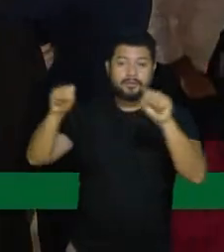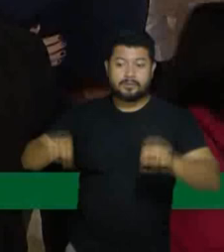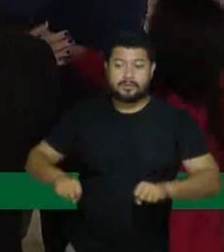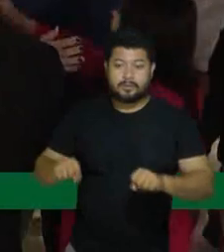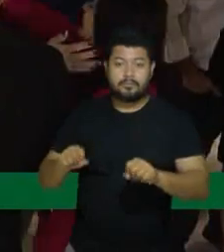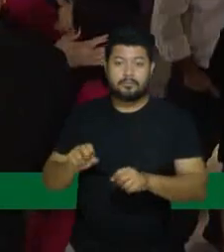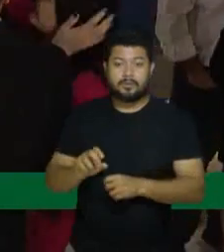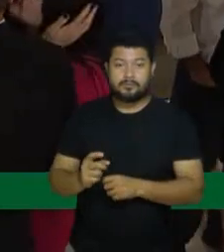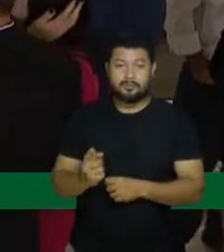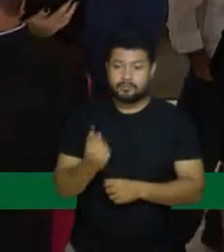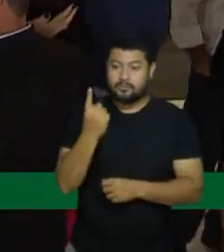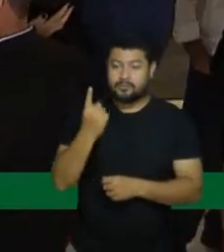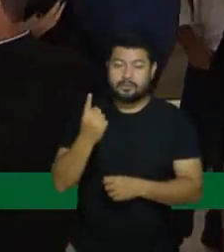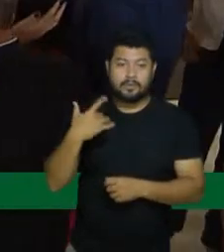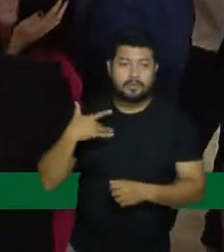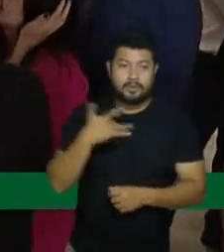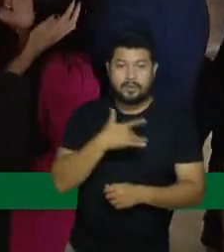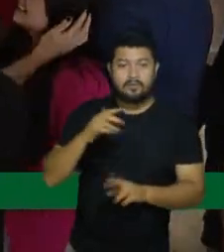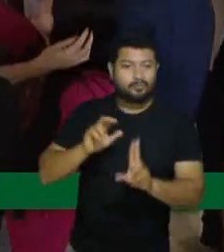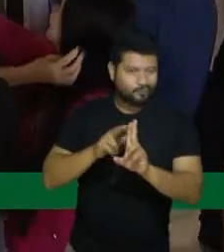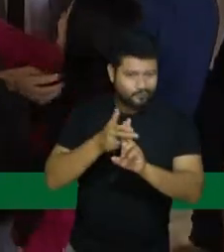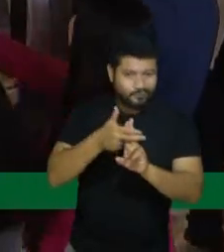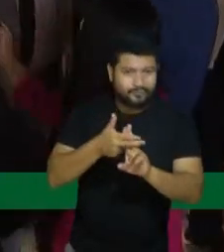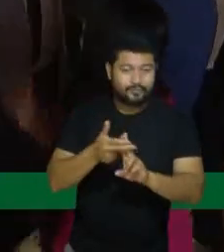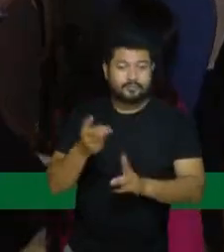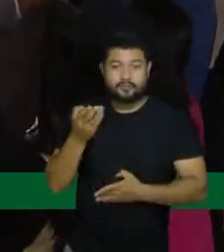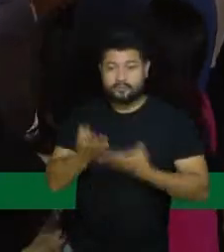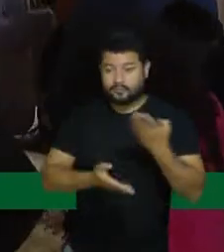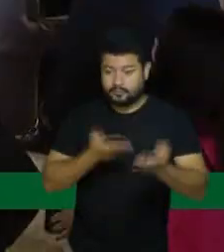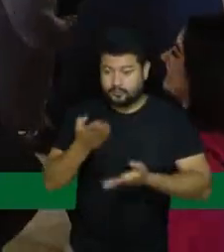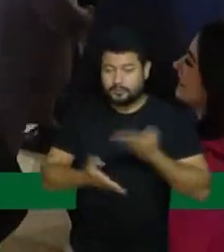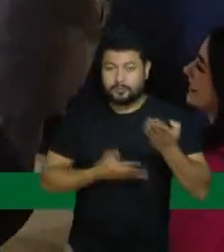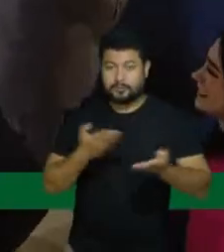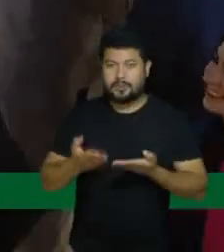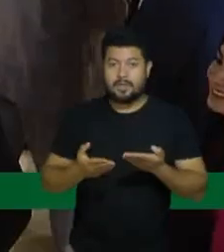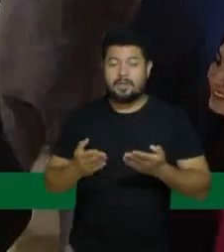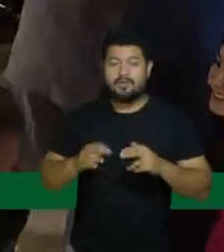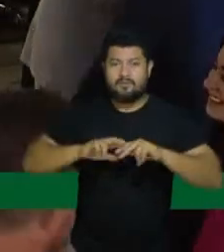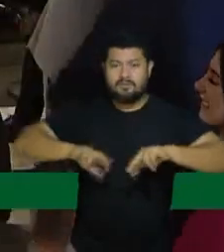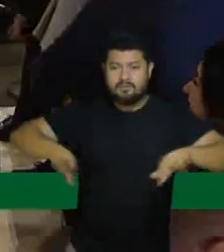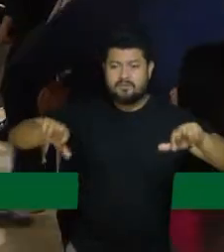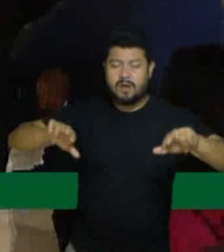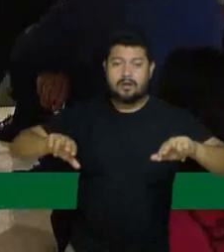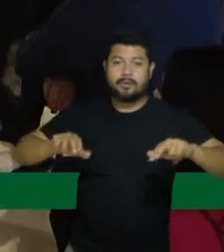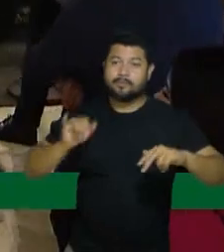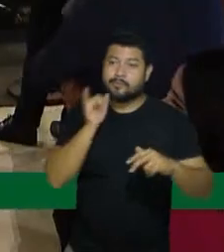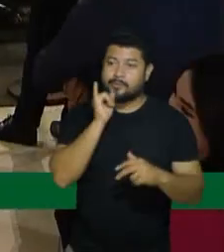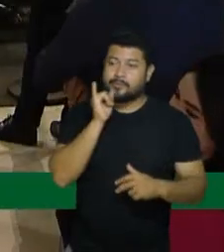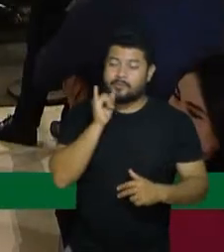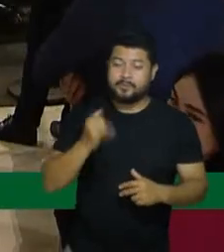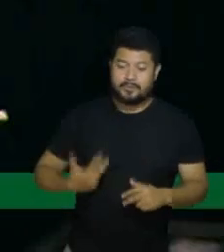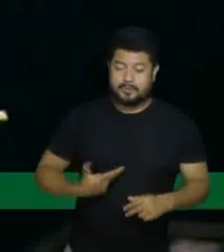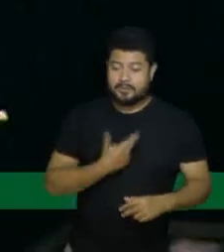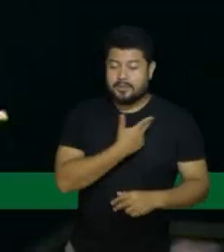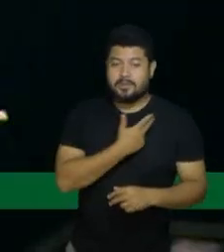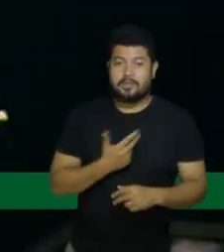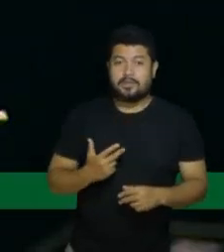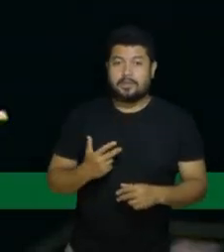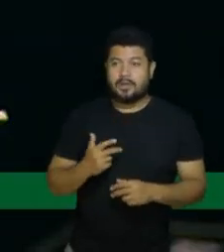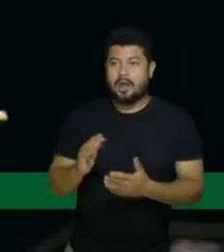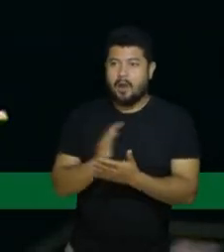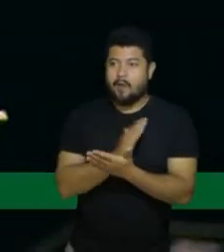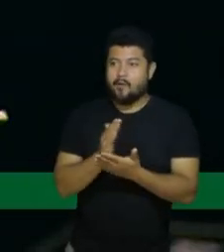de Saúde oferecendo serviços de alta complexidade em alguns casos para todo o Estado de Santa